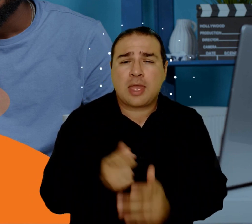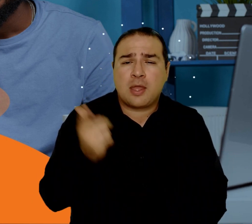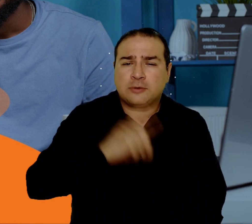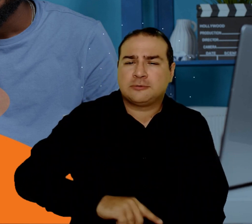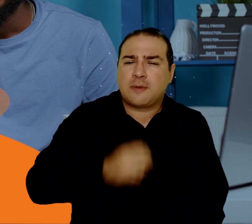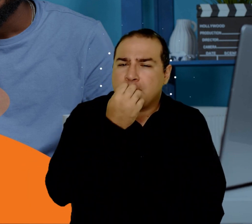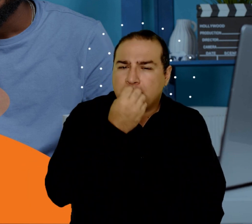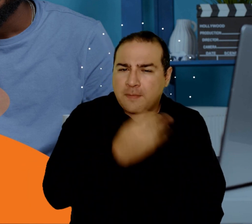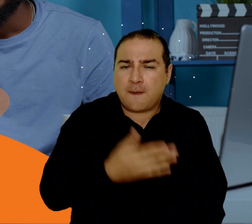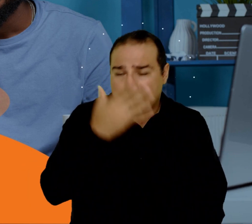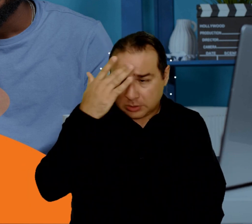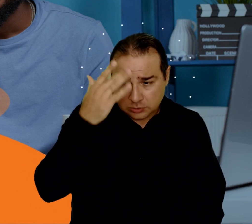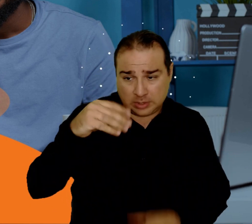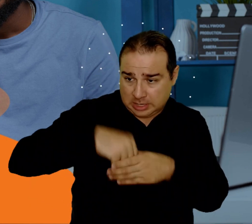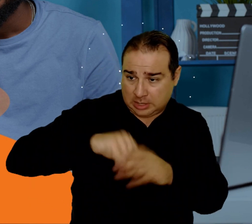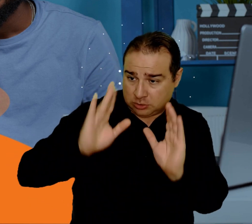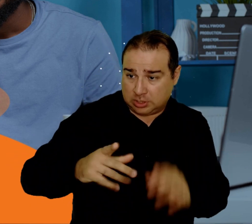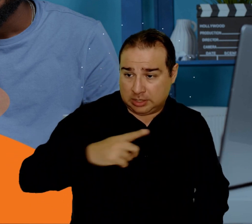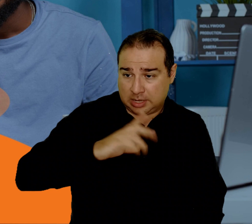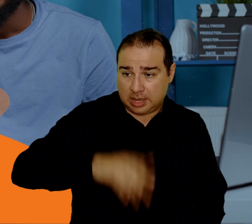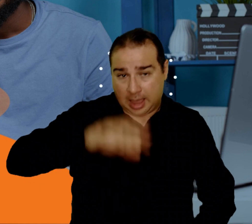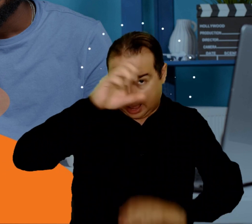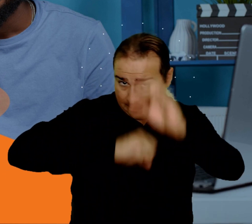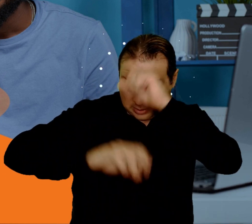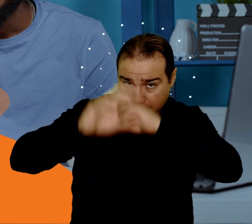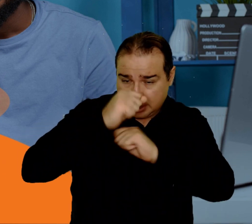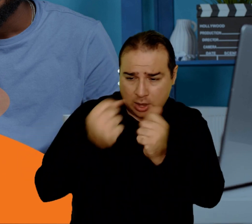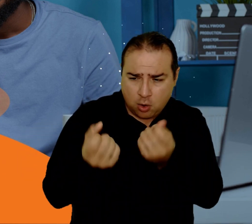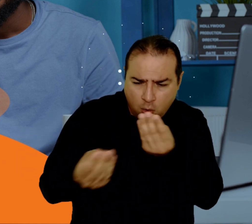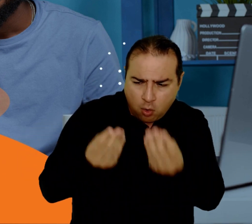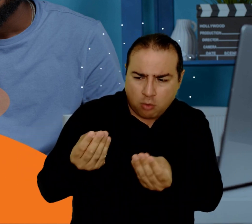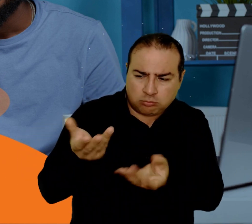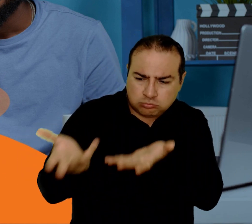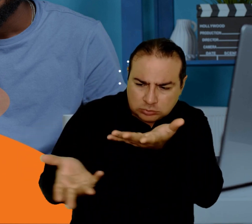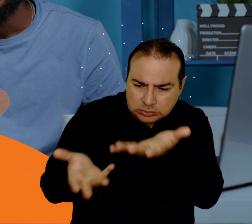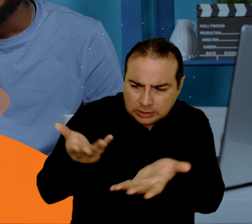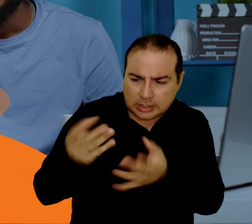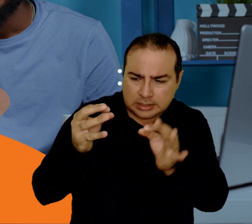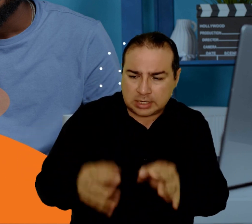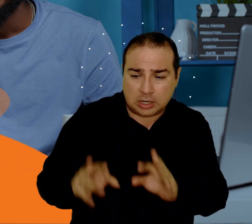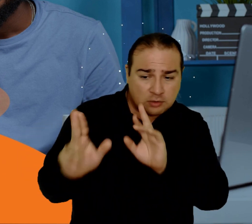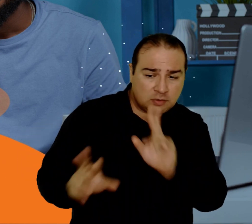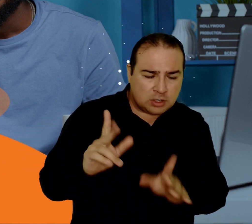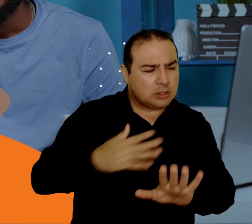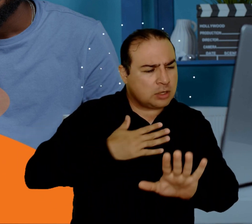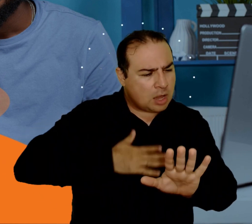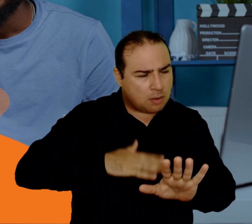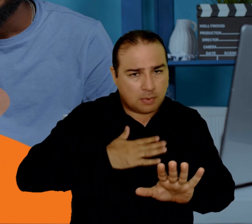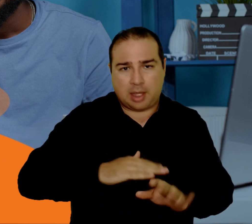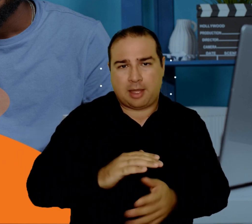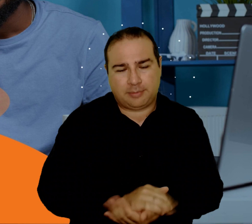a oportunidade de quem já está dentro aprender a lidar com as